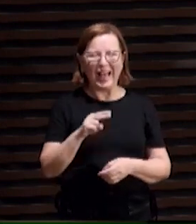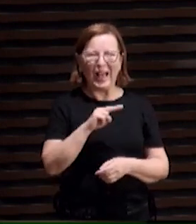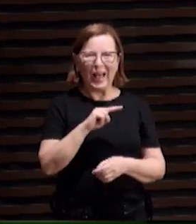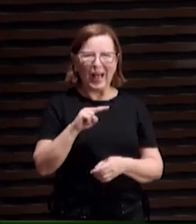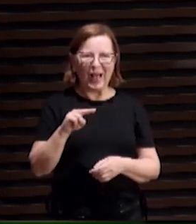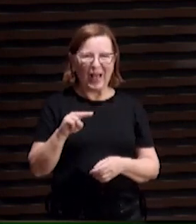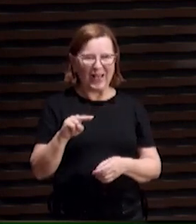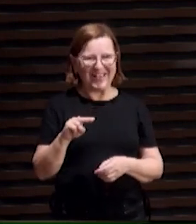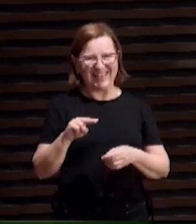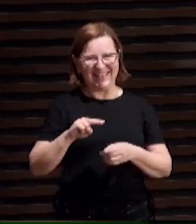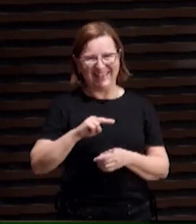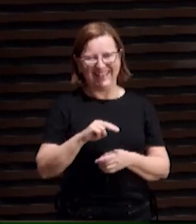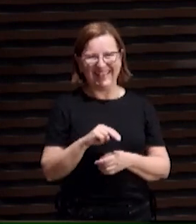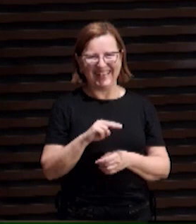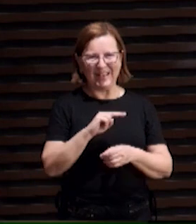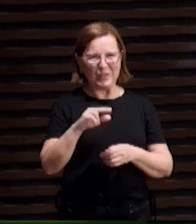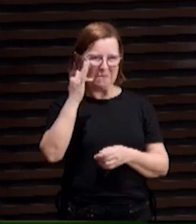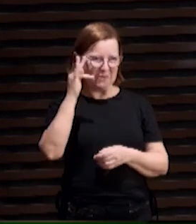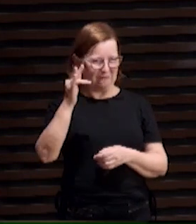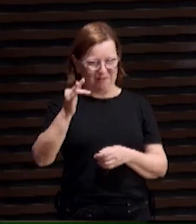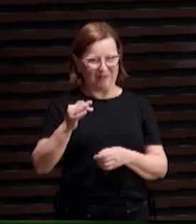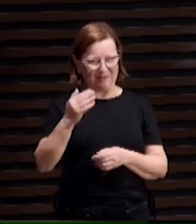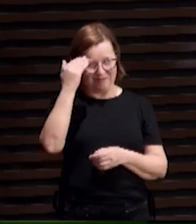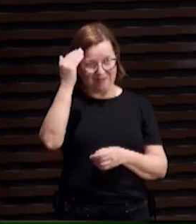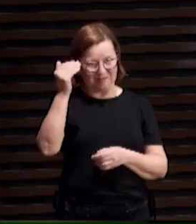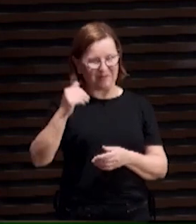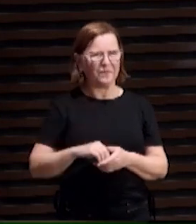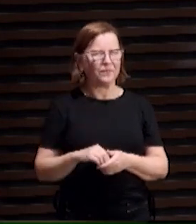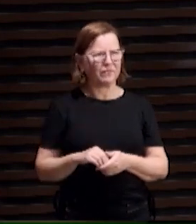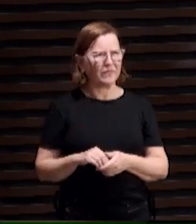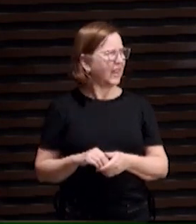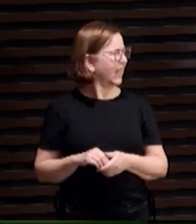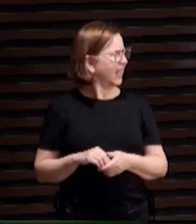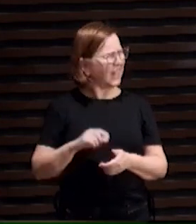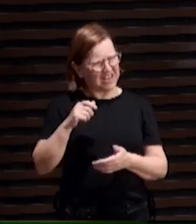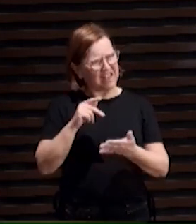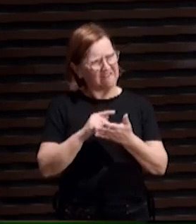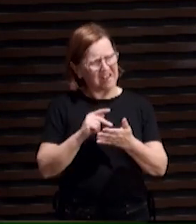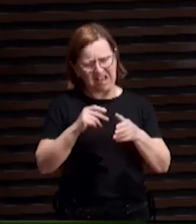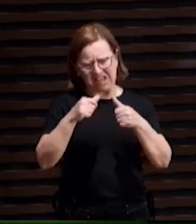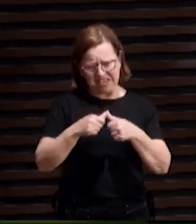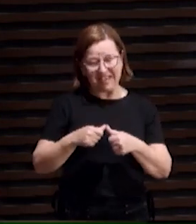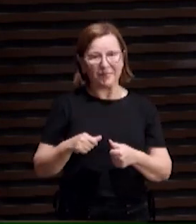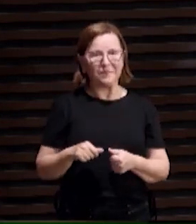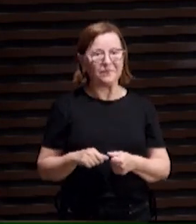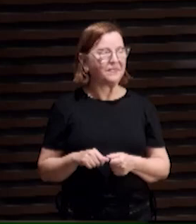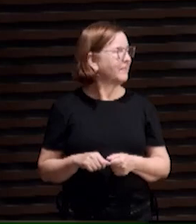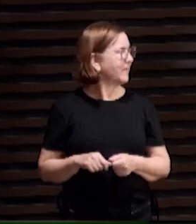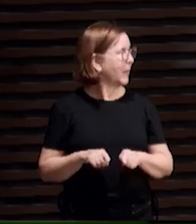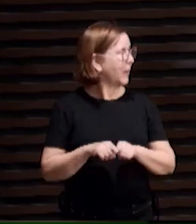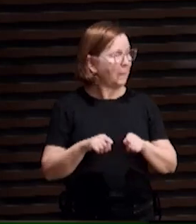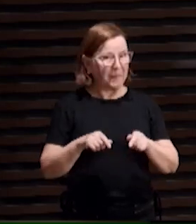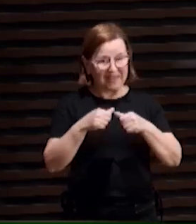Será que foi verdade isto ou é conversa? Será que foi verdade? Será que é verdade isto? Mas está registrado num